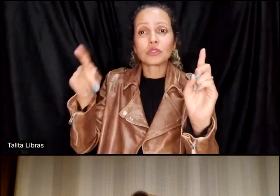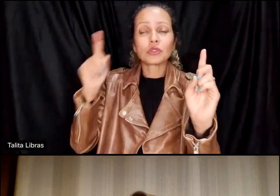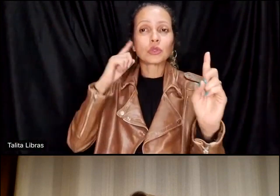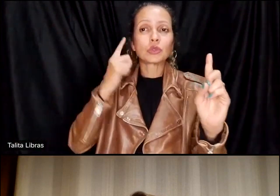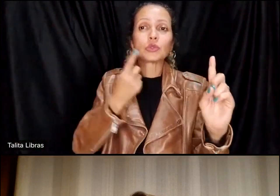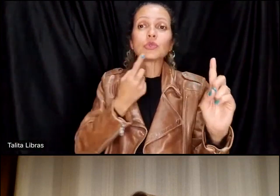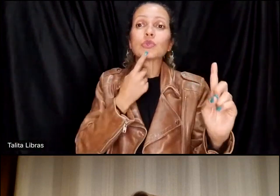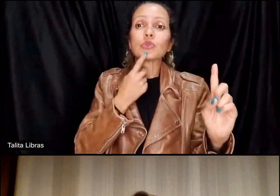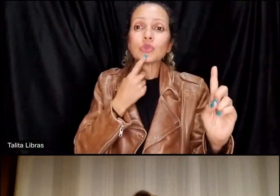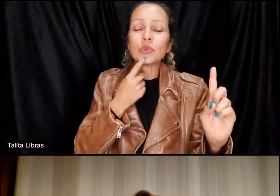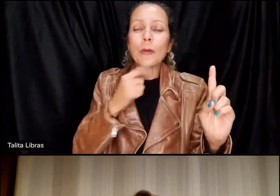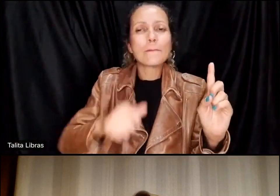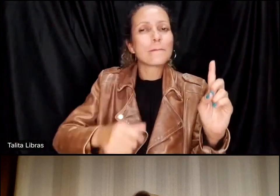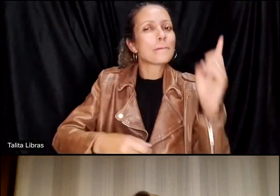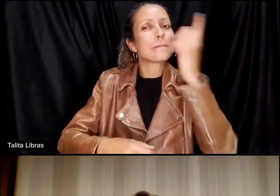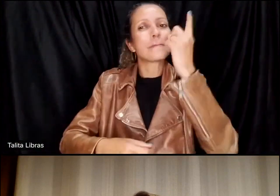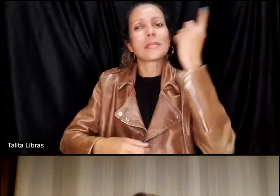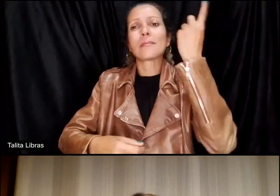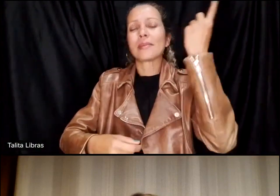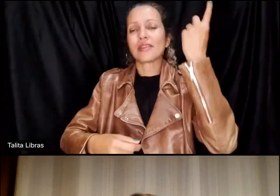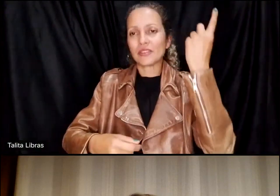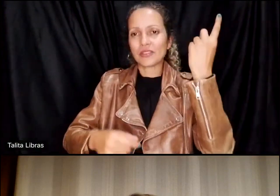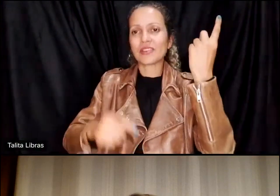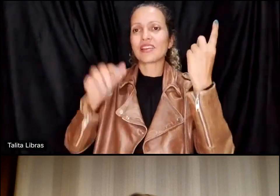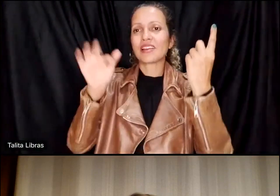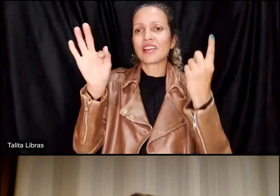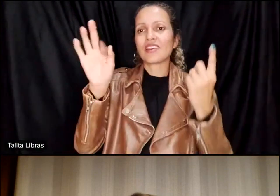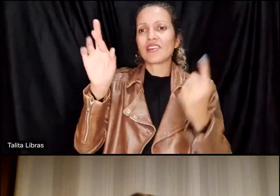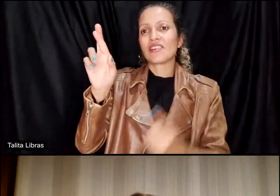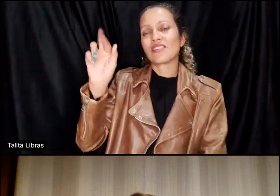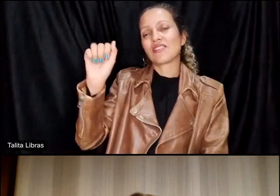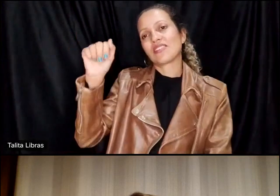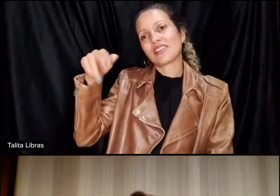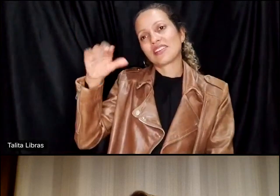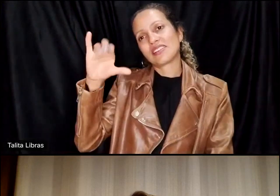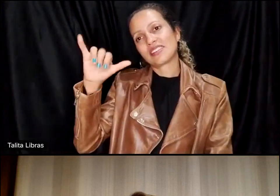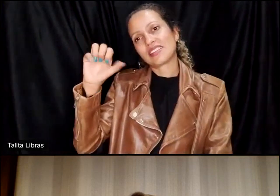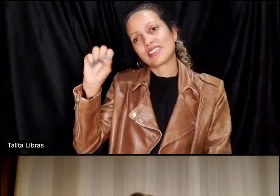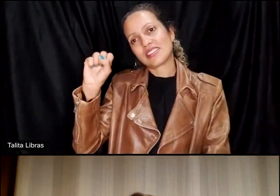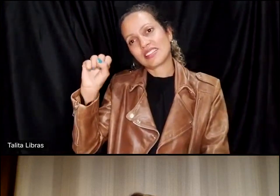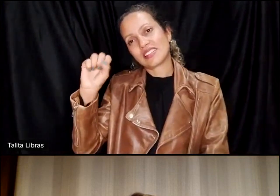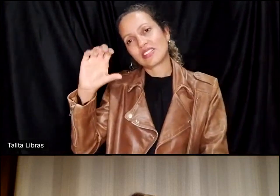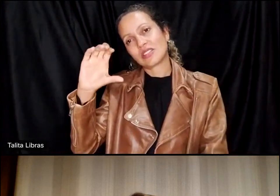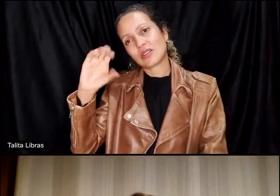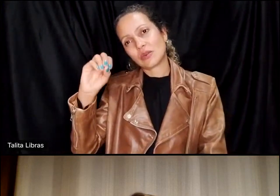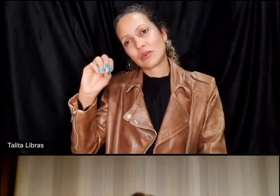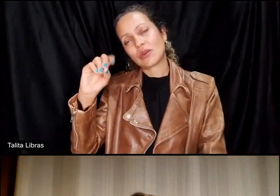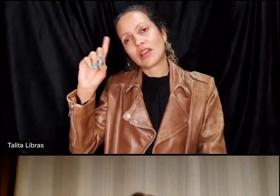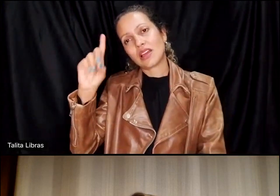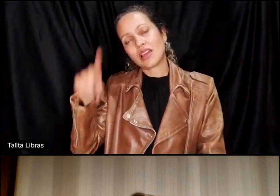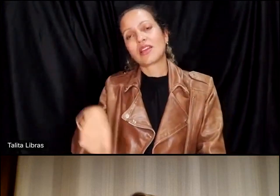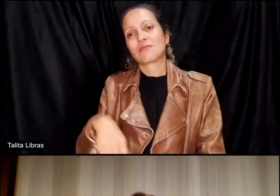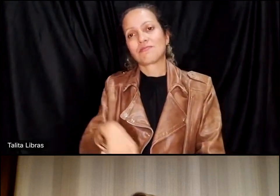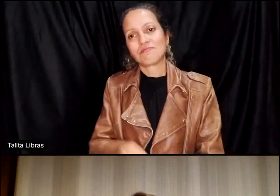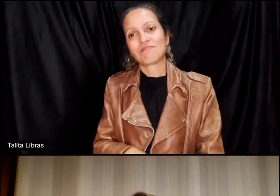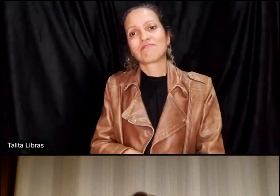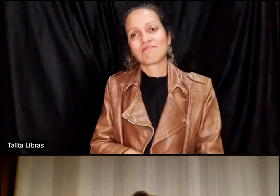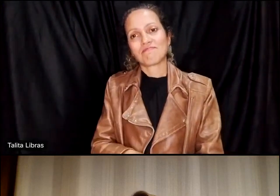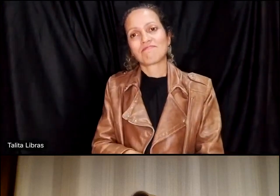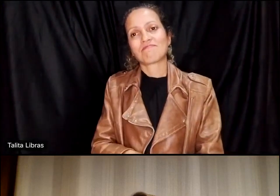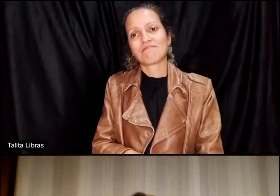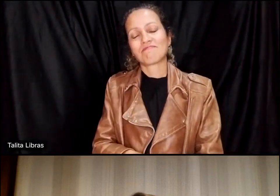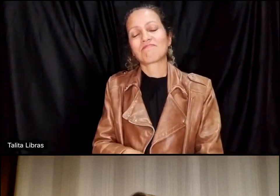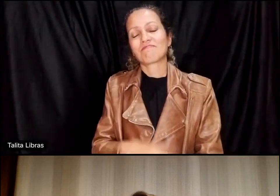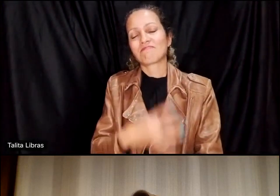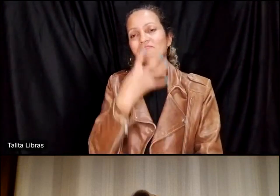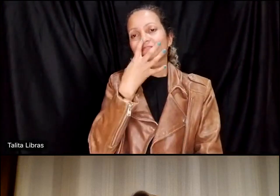trabalha, e as meninas hoje estão fazendo mestrado. Então, assim, tem tanta coisa para ser feita que você pode fazer